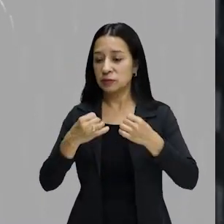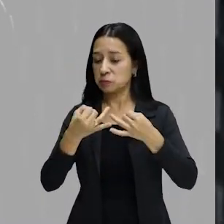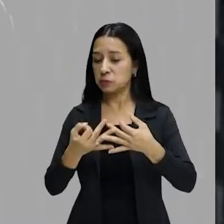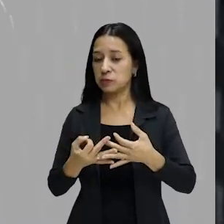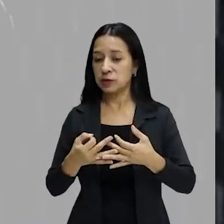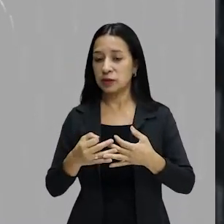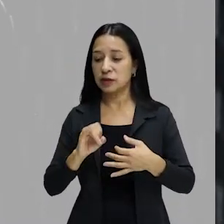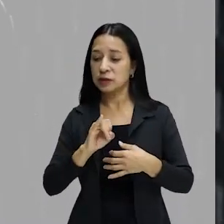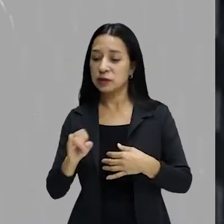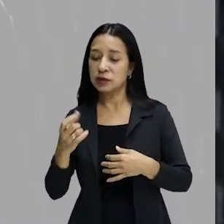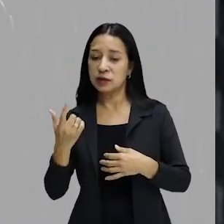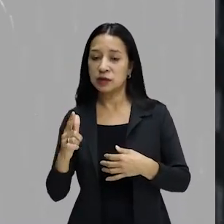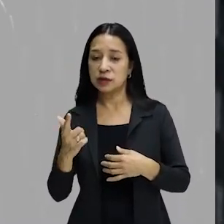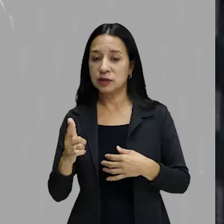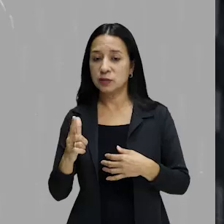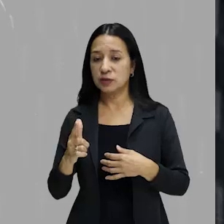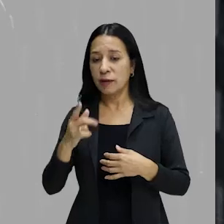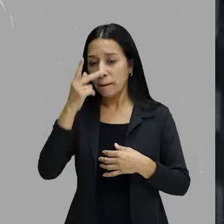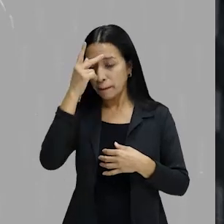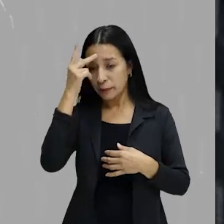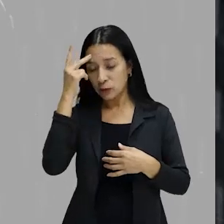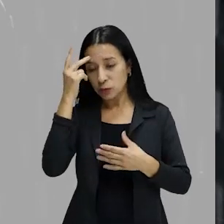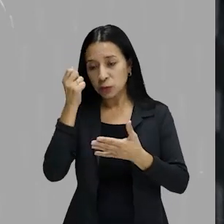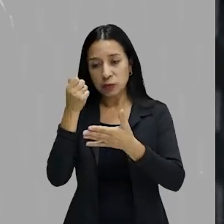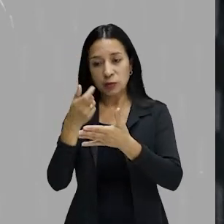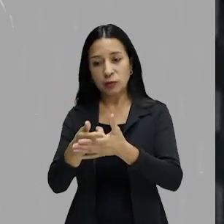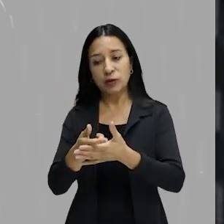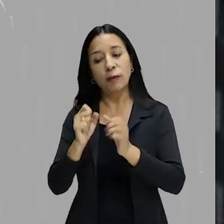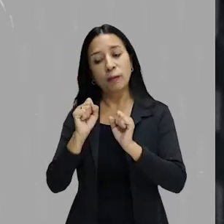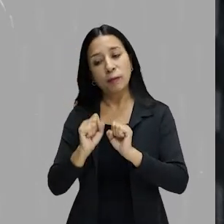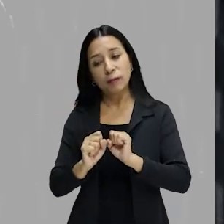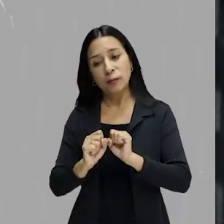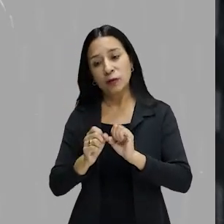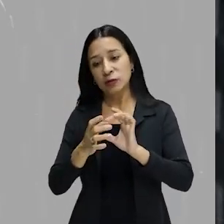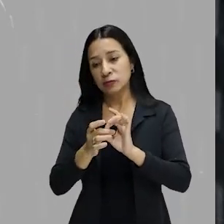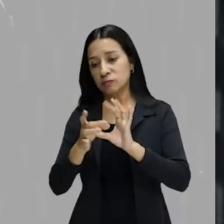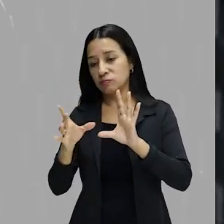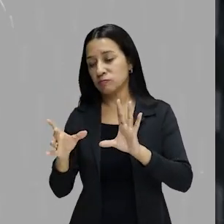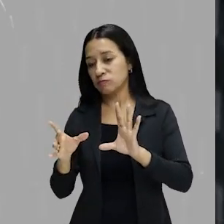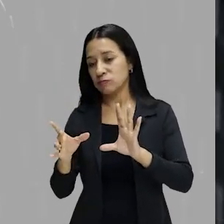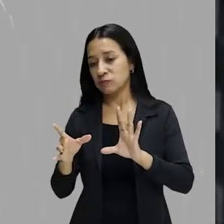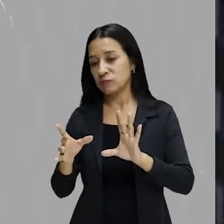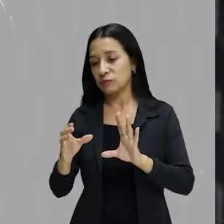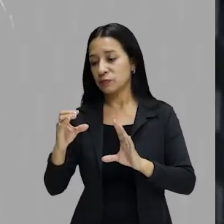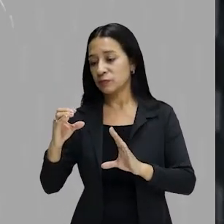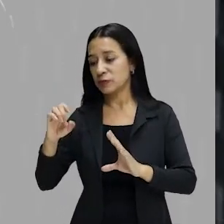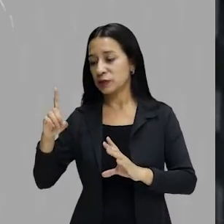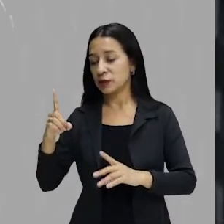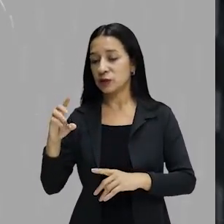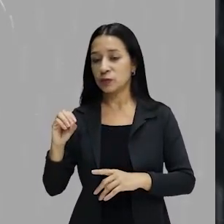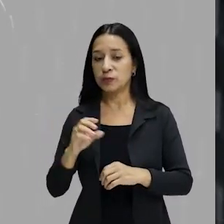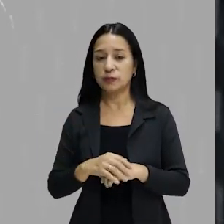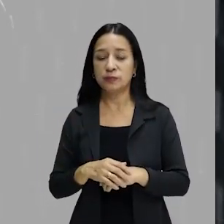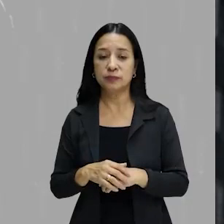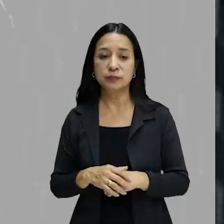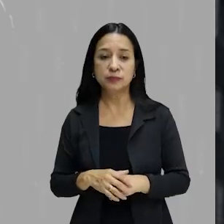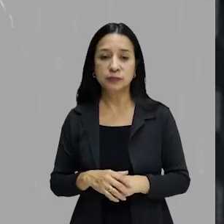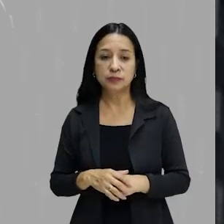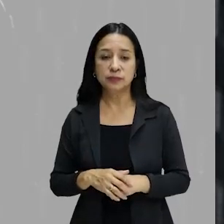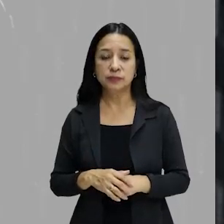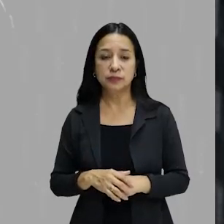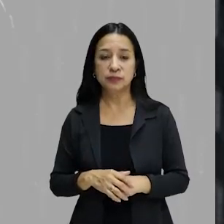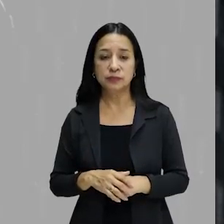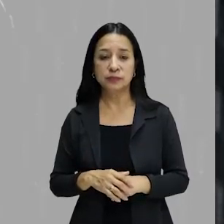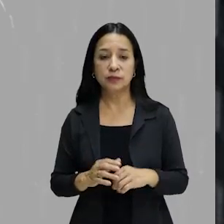tiver clientes, você poderá ir embora mais cedo, tá bom? Vamos ver mais uma questão? Dá tempo? Dá